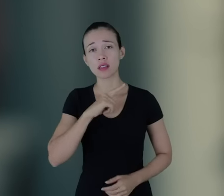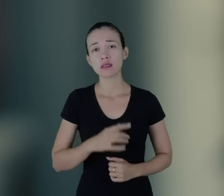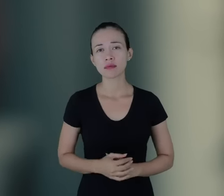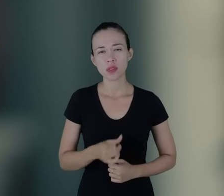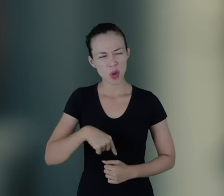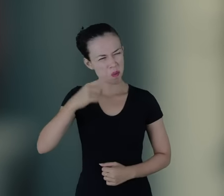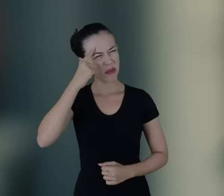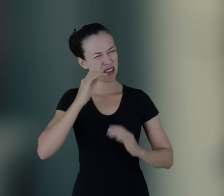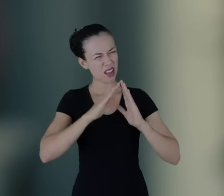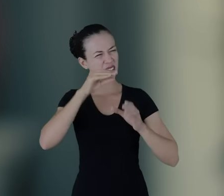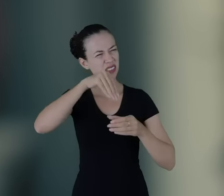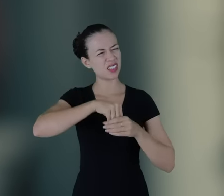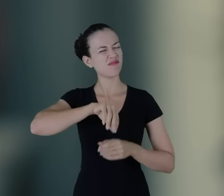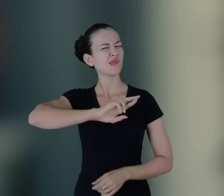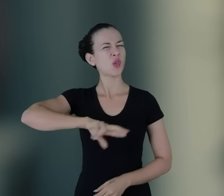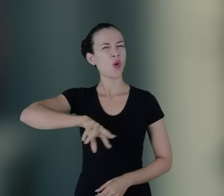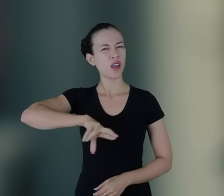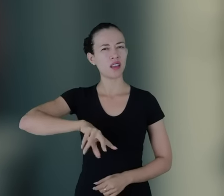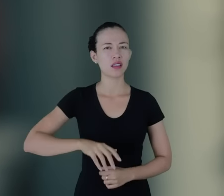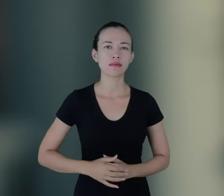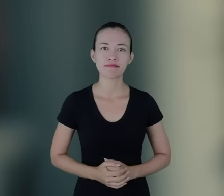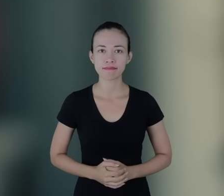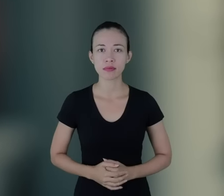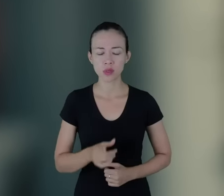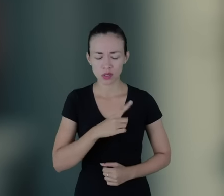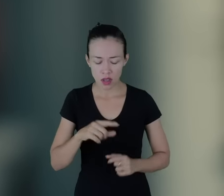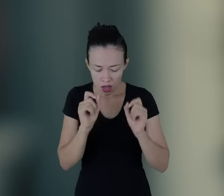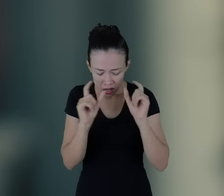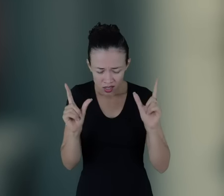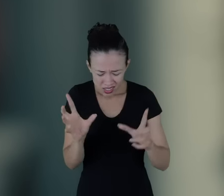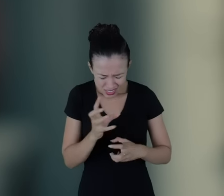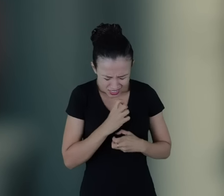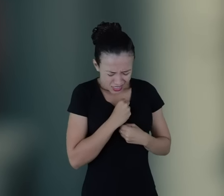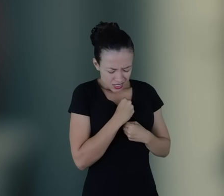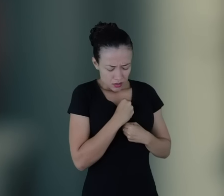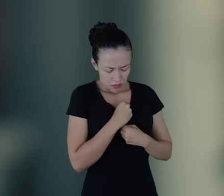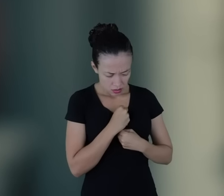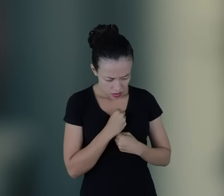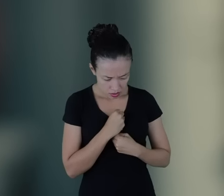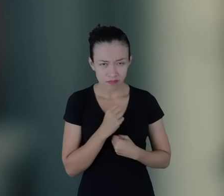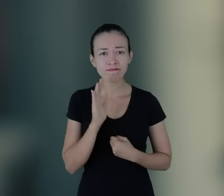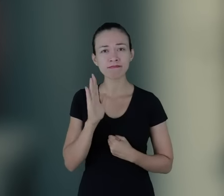A gente nunca acha que é na nossa casa. Saber dói, mas liberta.